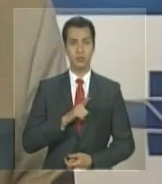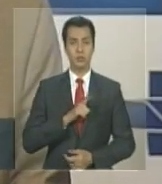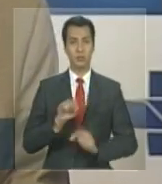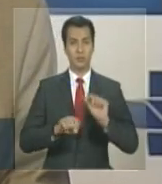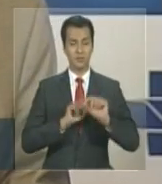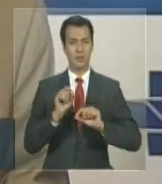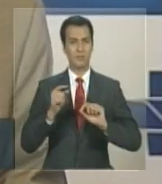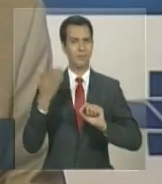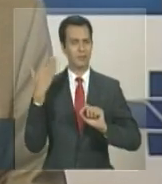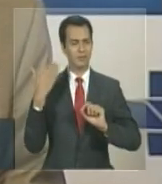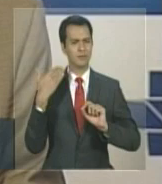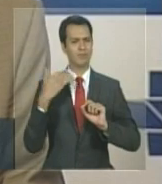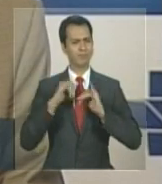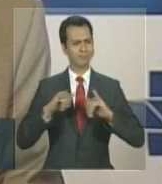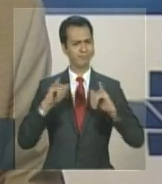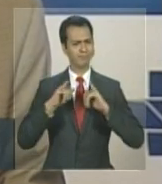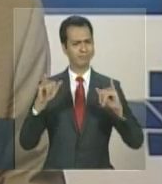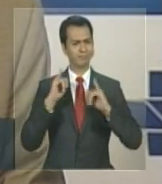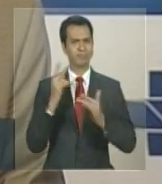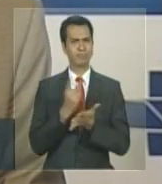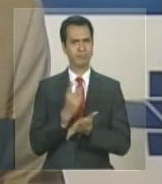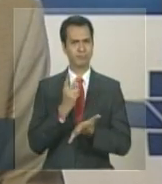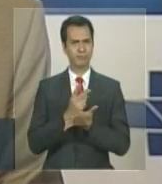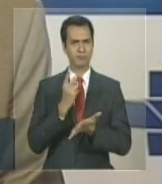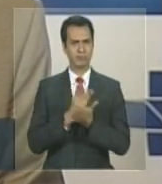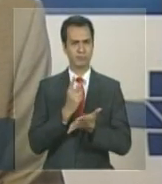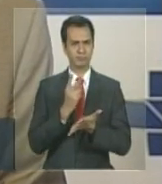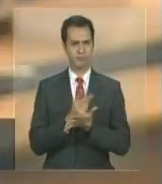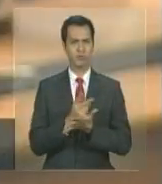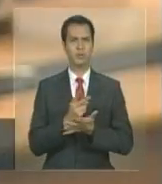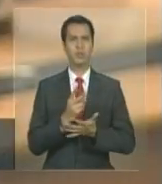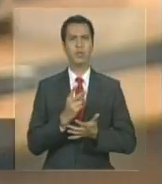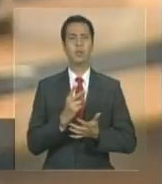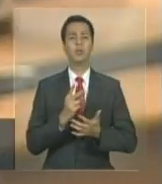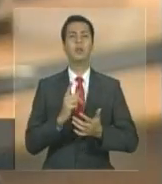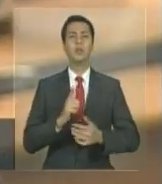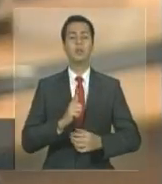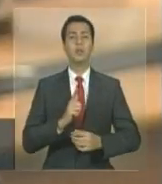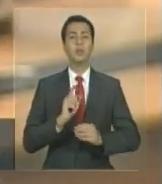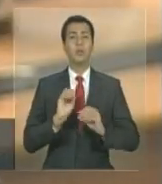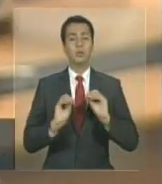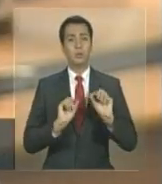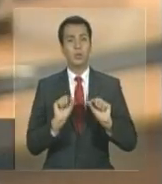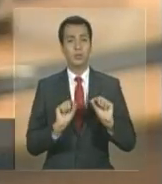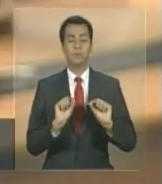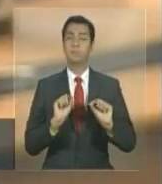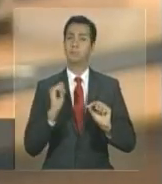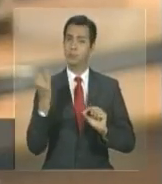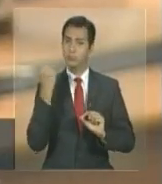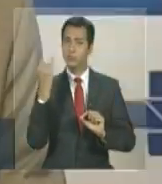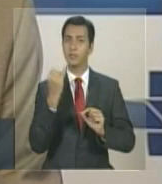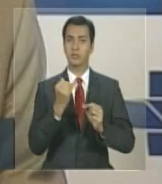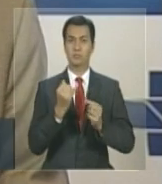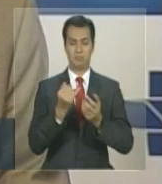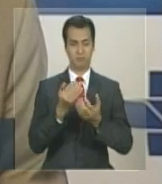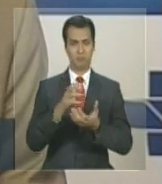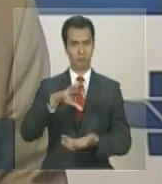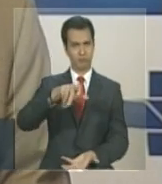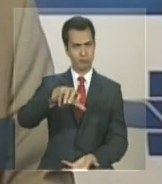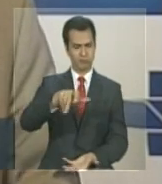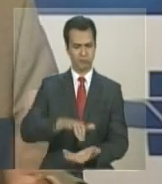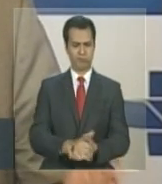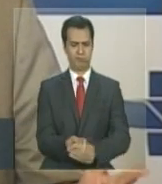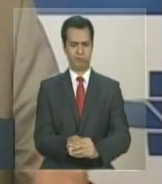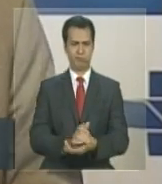regra antiga de lavar a mão antes das refeições, depois que ir ao banheiro, não é mais, vamos dizer assim, suficiente, né? A pessoa tem que lavar as